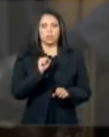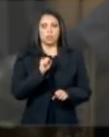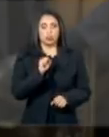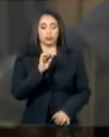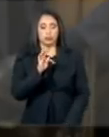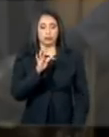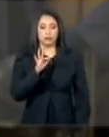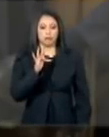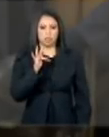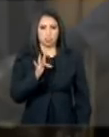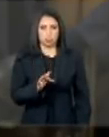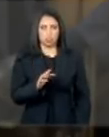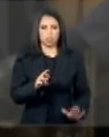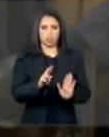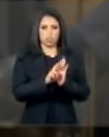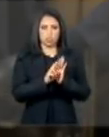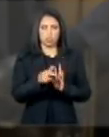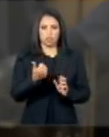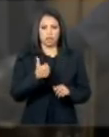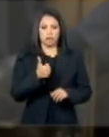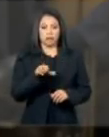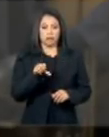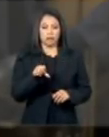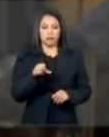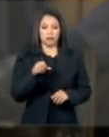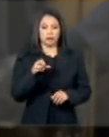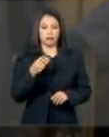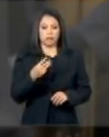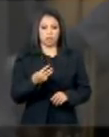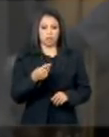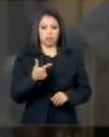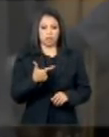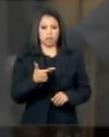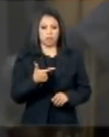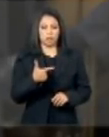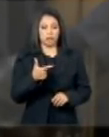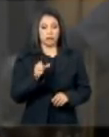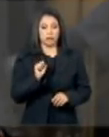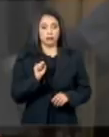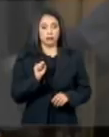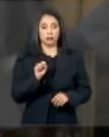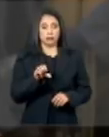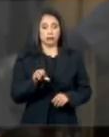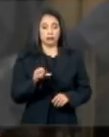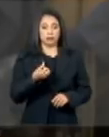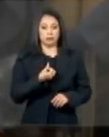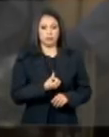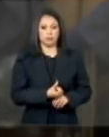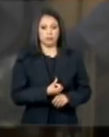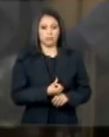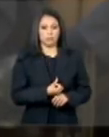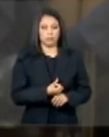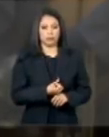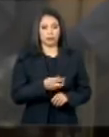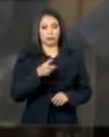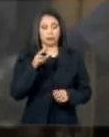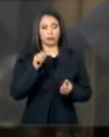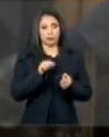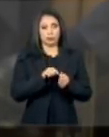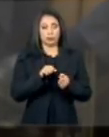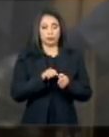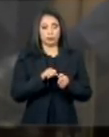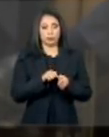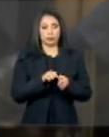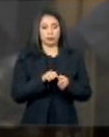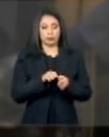no recurso especial 1193 286 relator ministro teori zavascki quando então compõem aquela corte